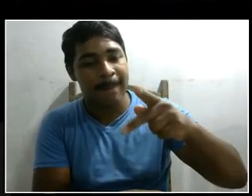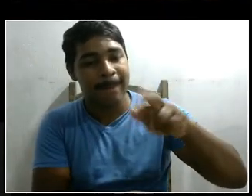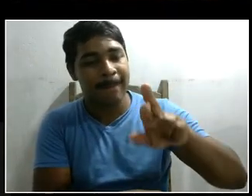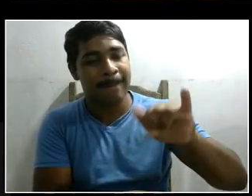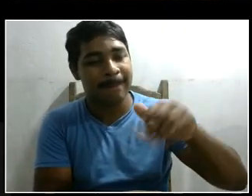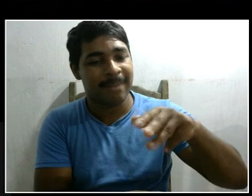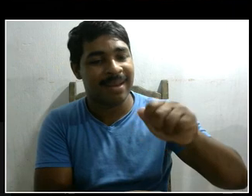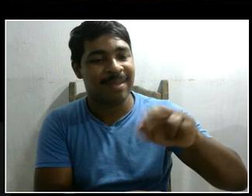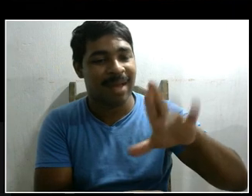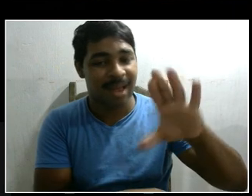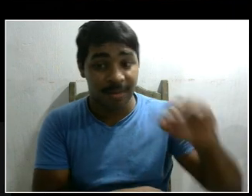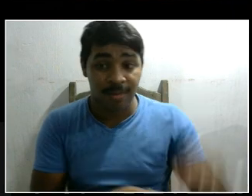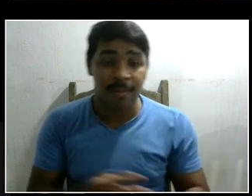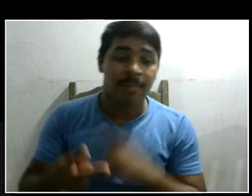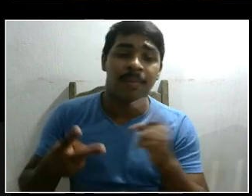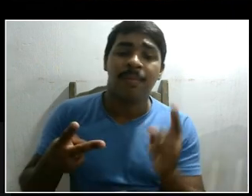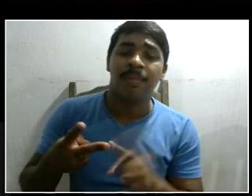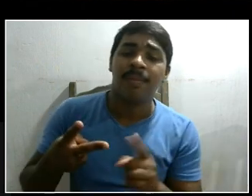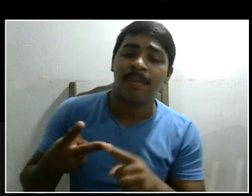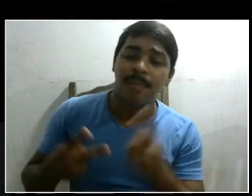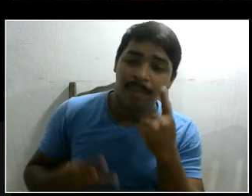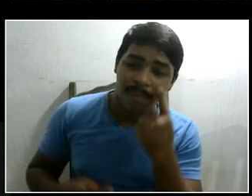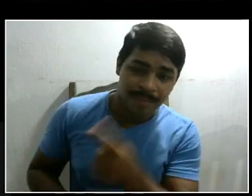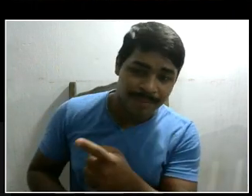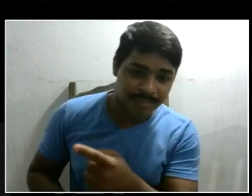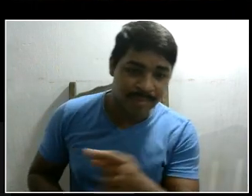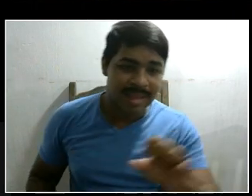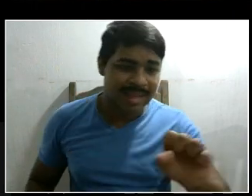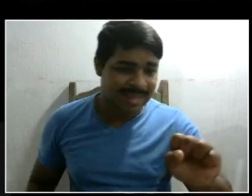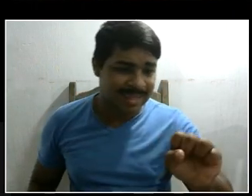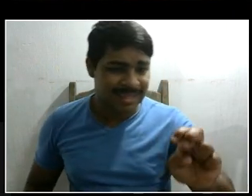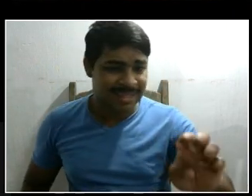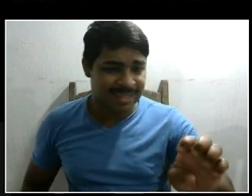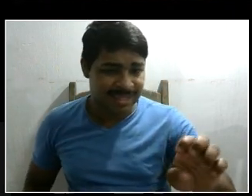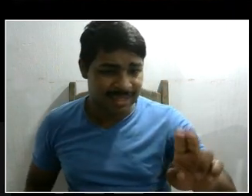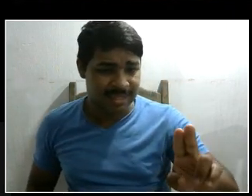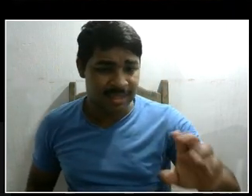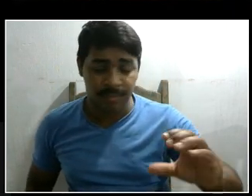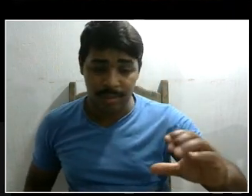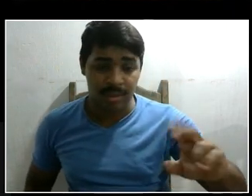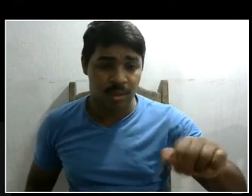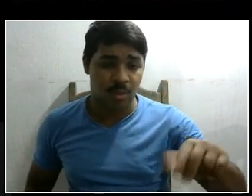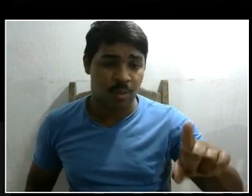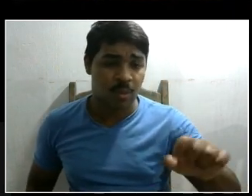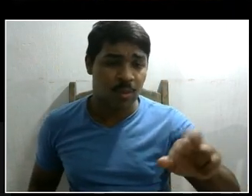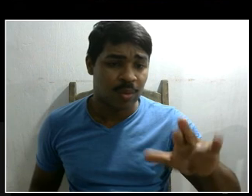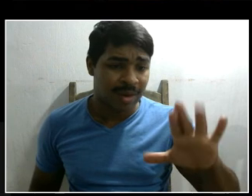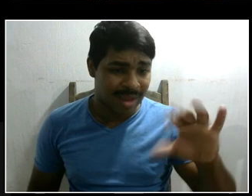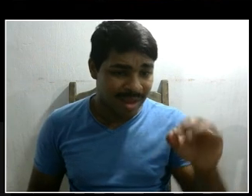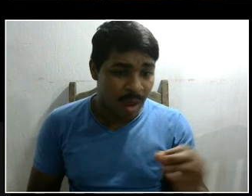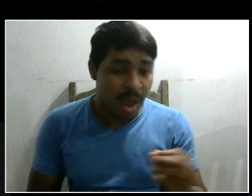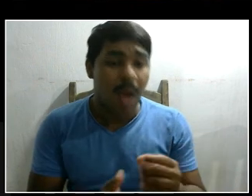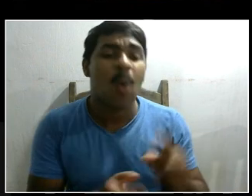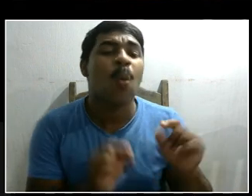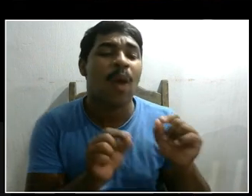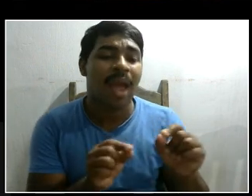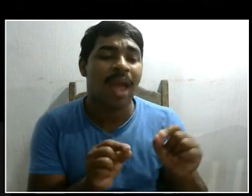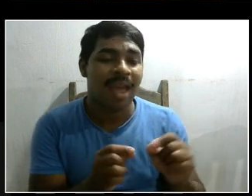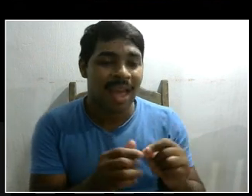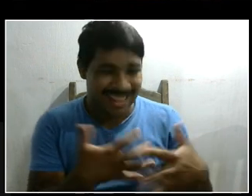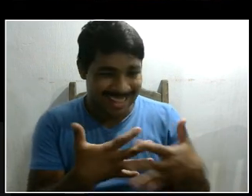vai fazer a planta crescer na largura, certo? Então, por exemplo, quando vocês veem aquelas árvores bem